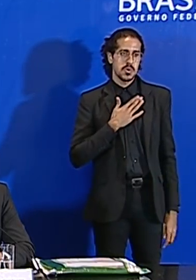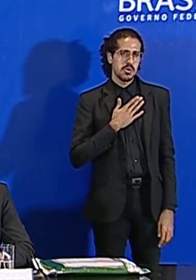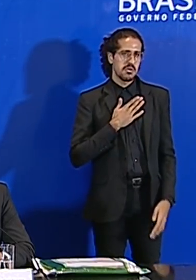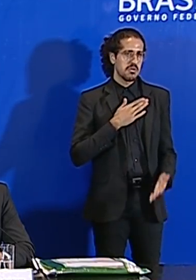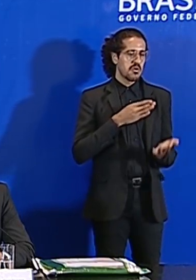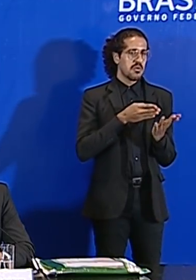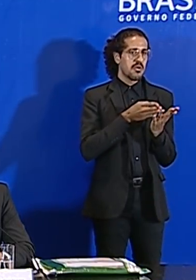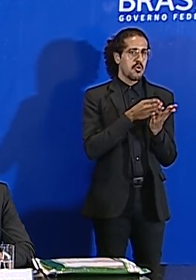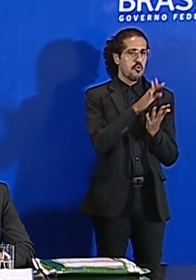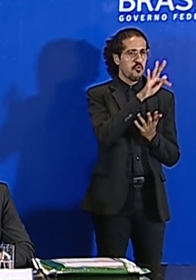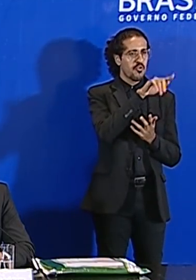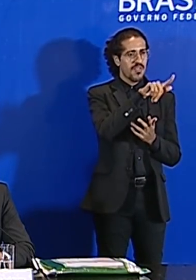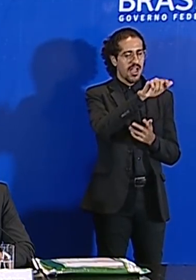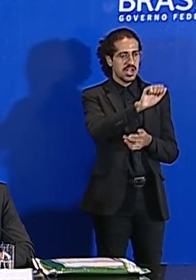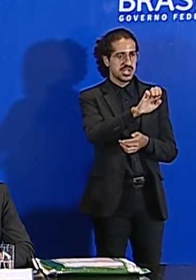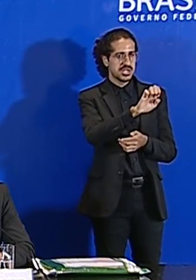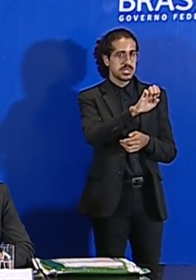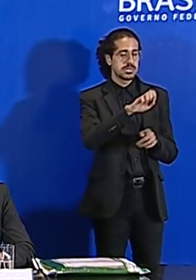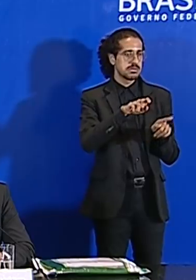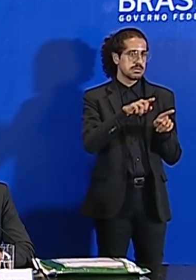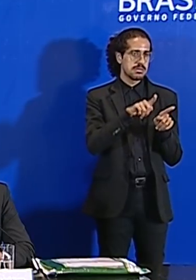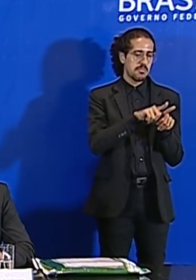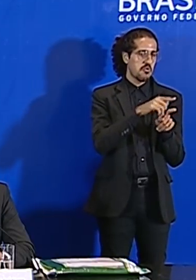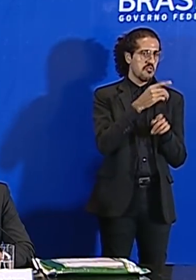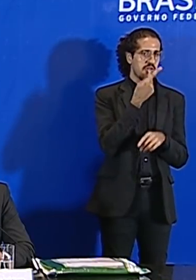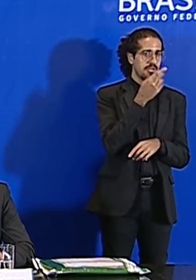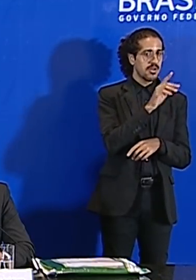da Fundagem, que também que eu estou envolvido, para você ver só.